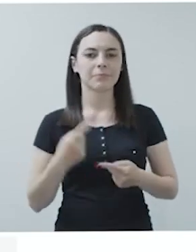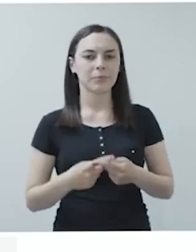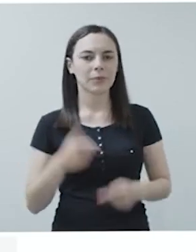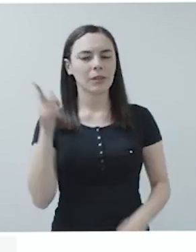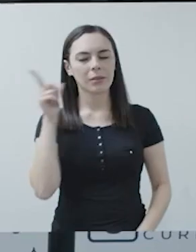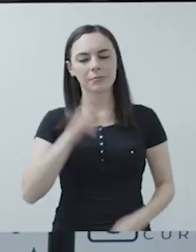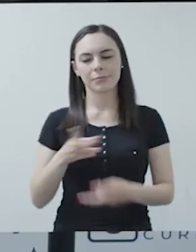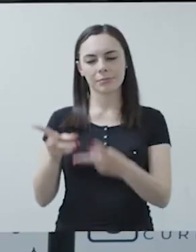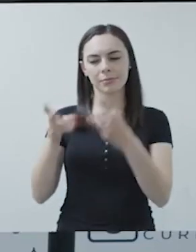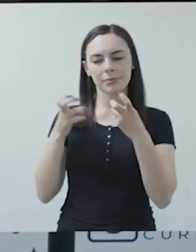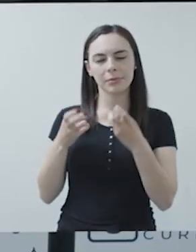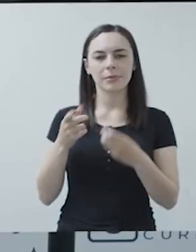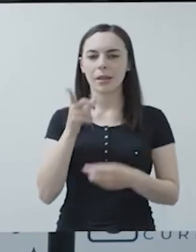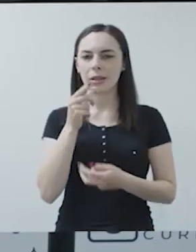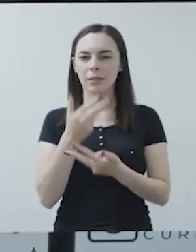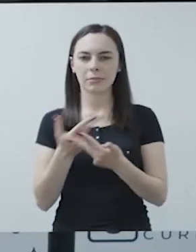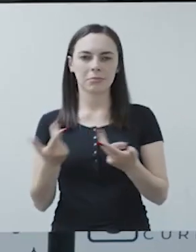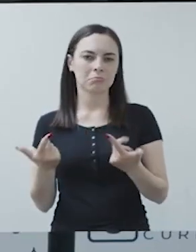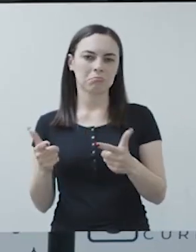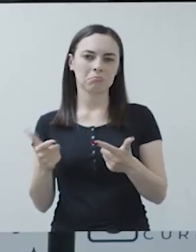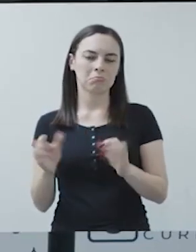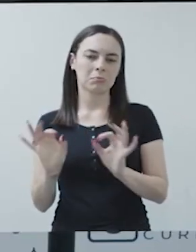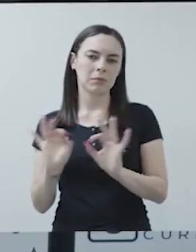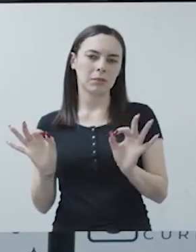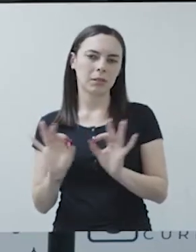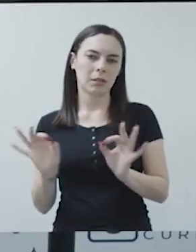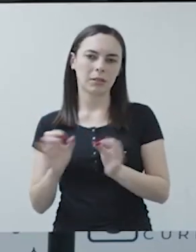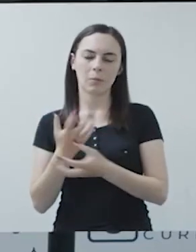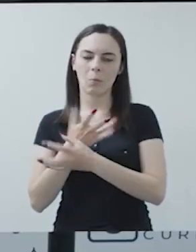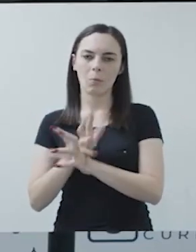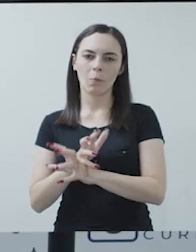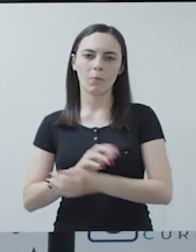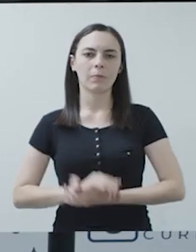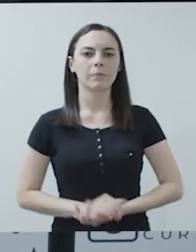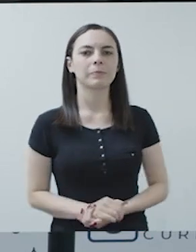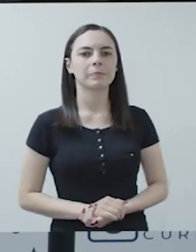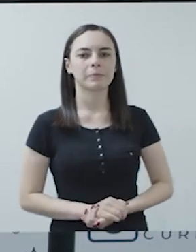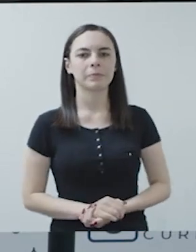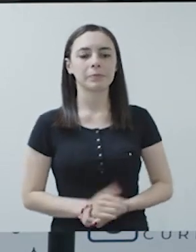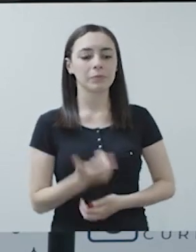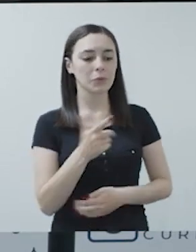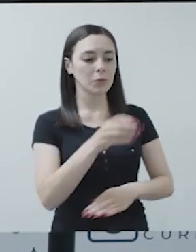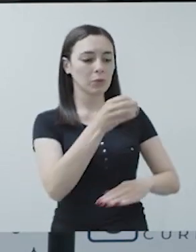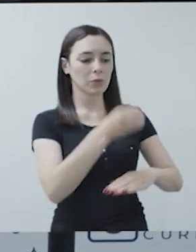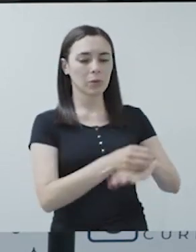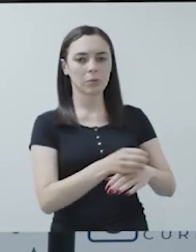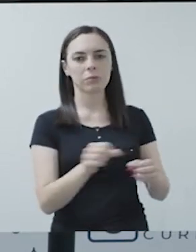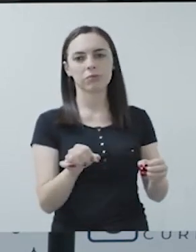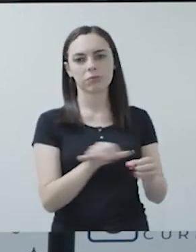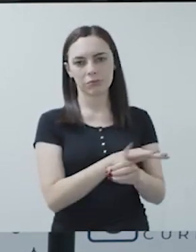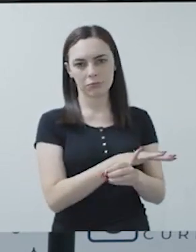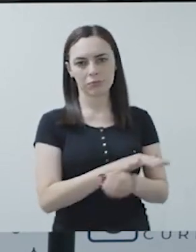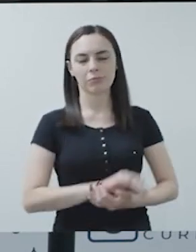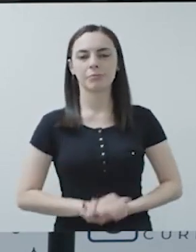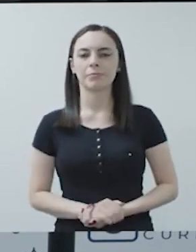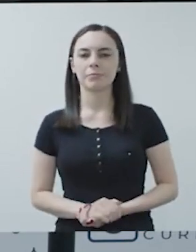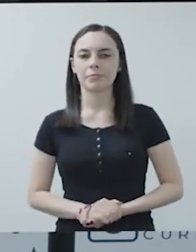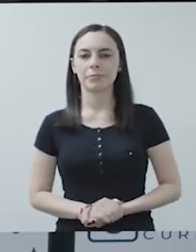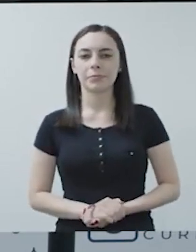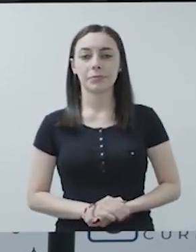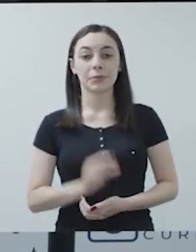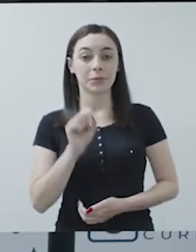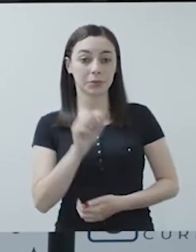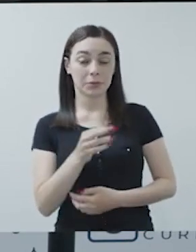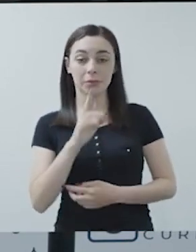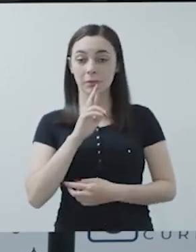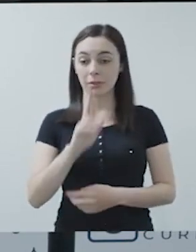consegue observar que não tem líquido nenhum dentro desse copo. Ele está vazio. E o outro copo está cheio. Então, se você falou